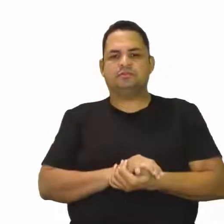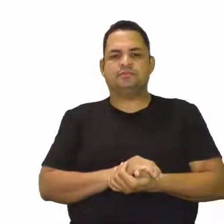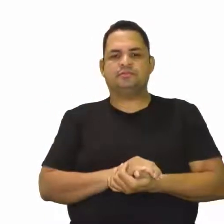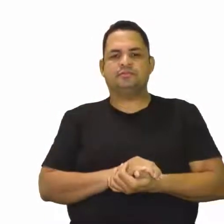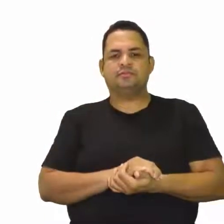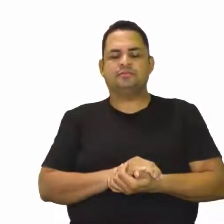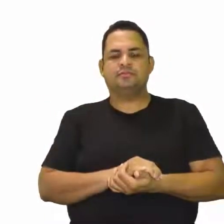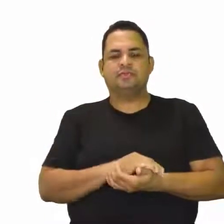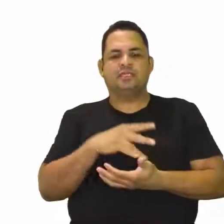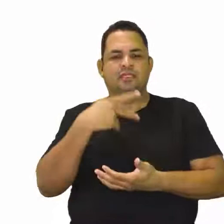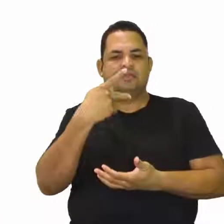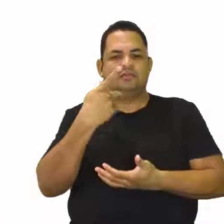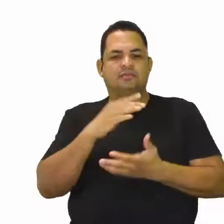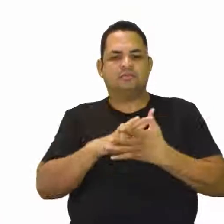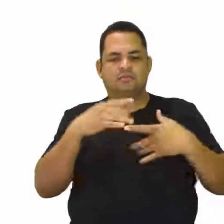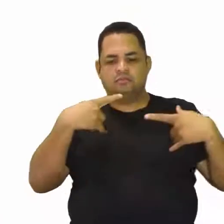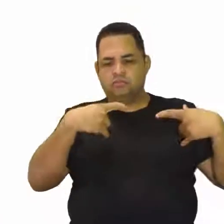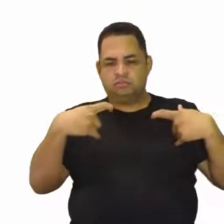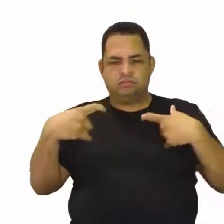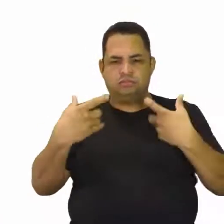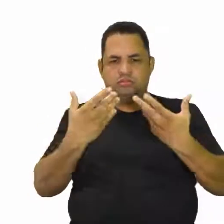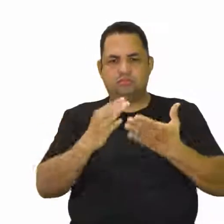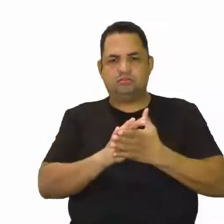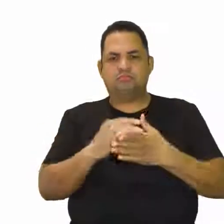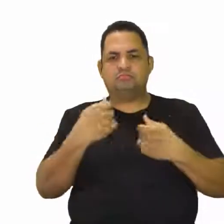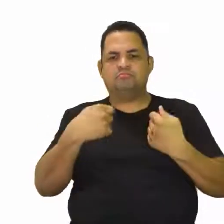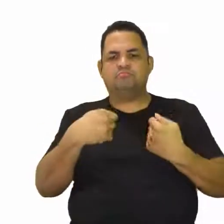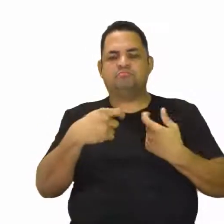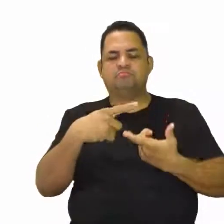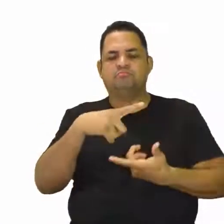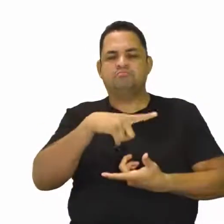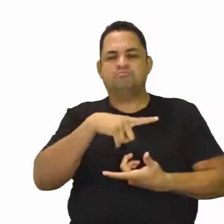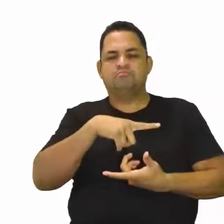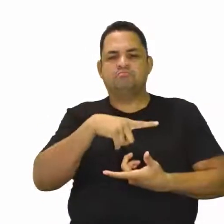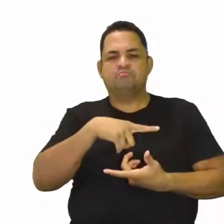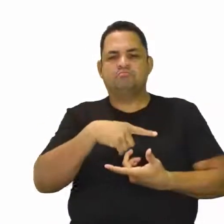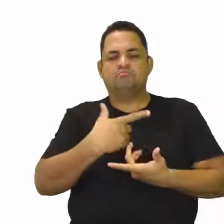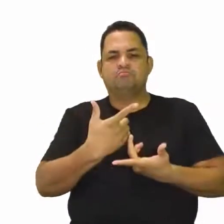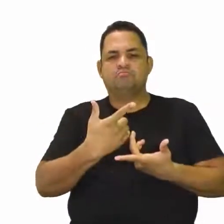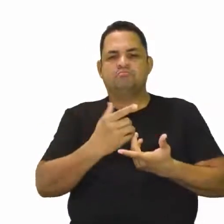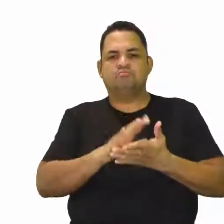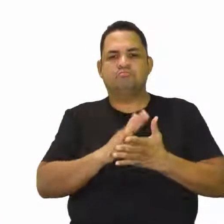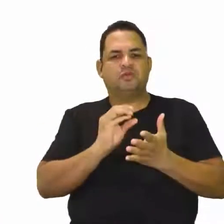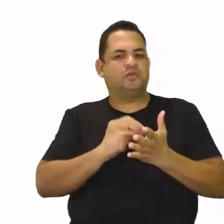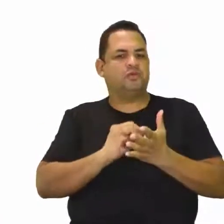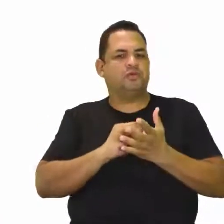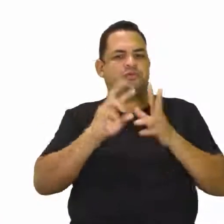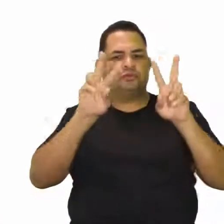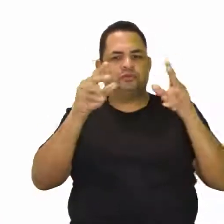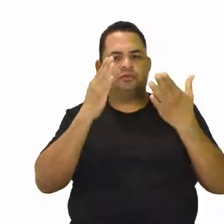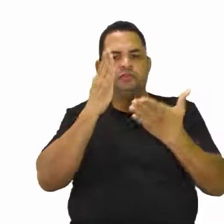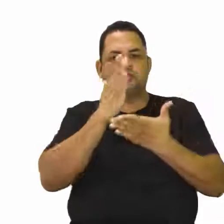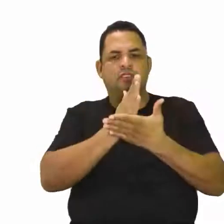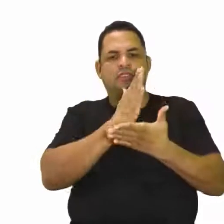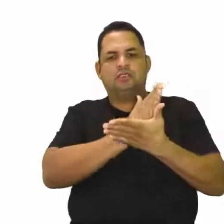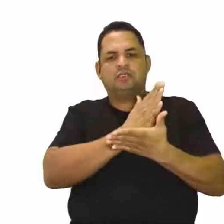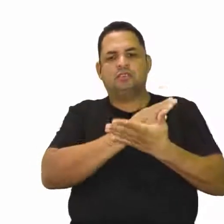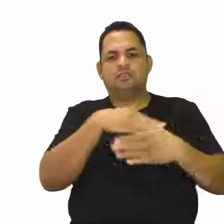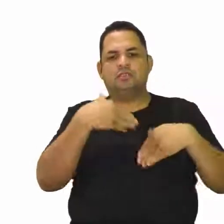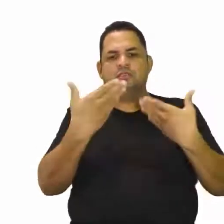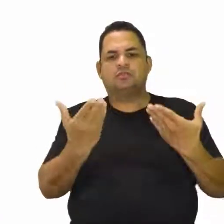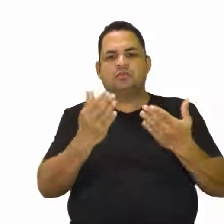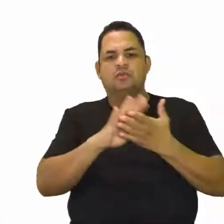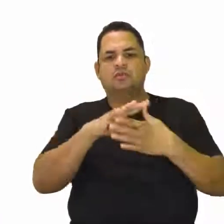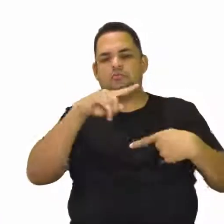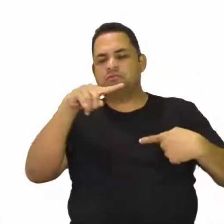rapaz, para falar sobre essa guerra, tem que ter assunto. E claro que não falta, né? Você divide qual o